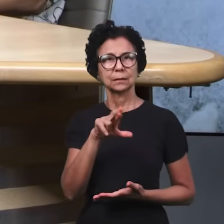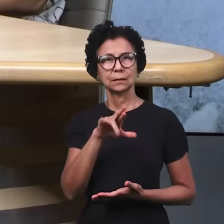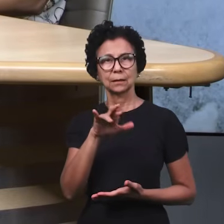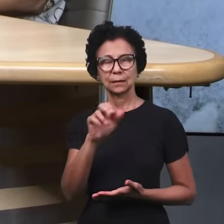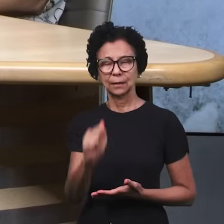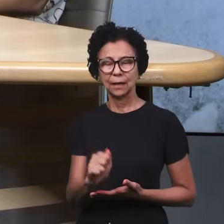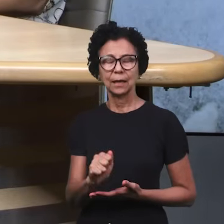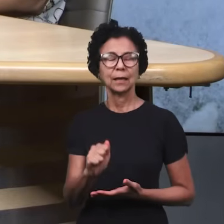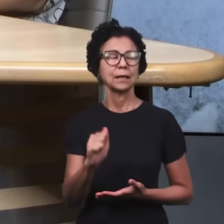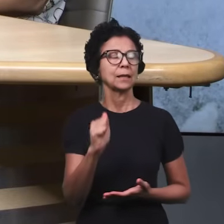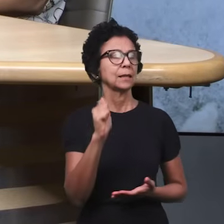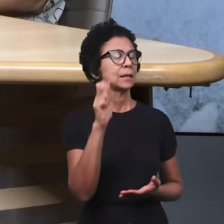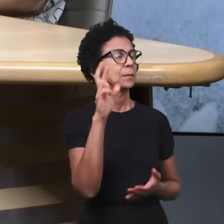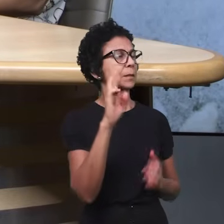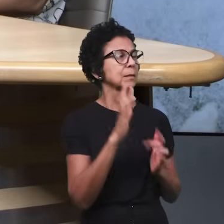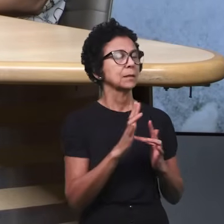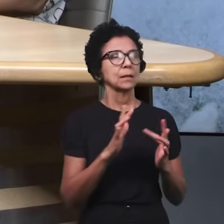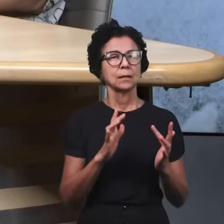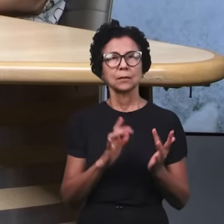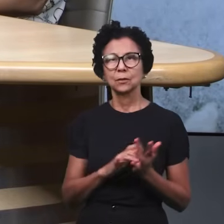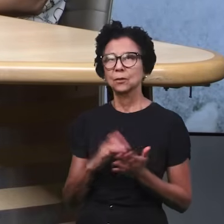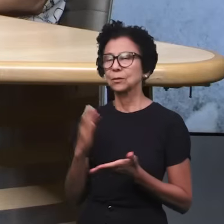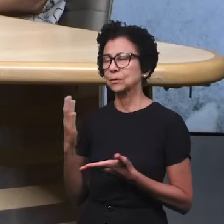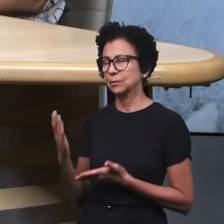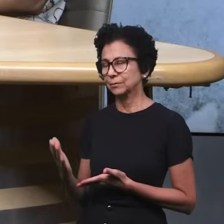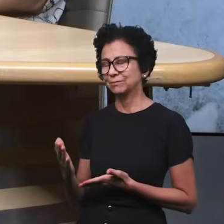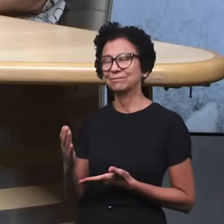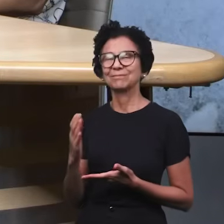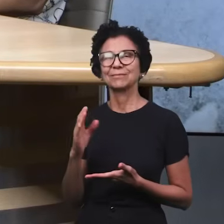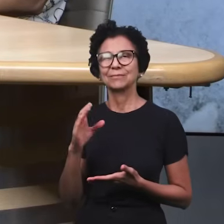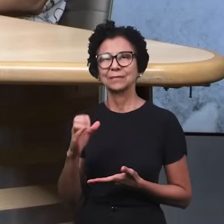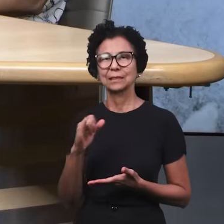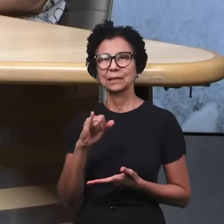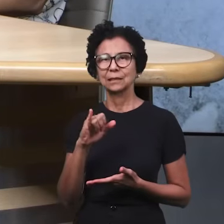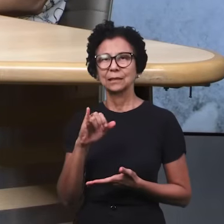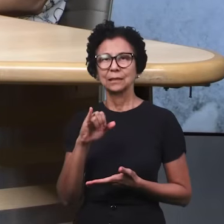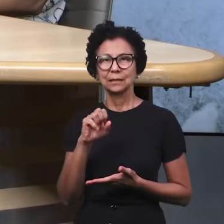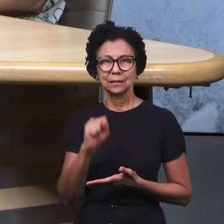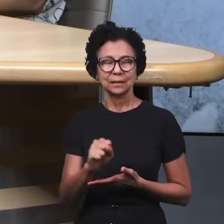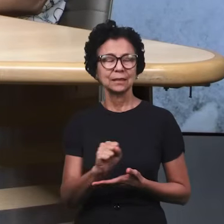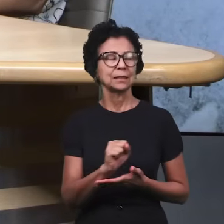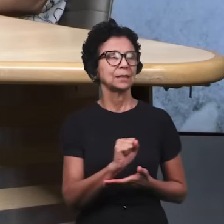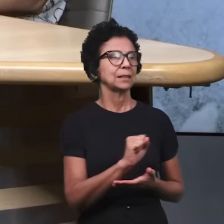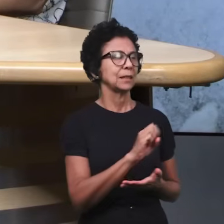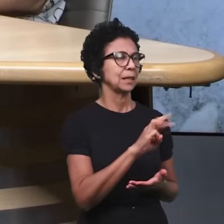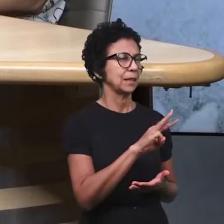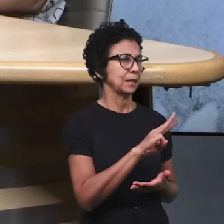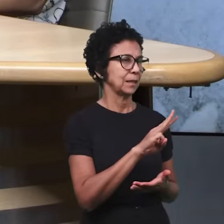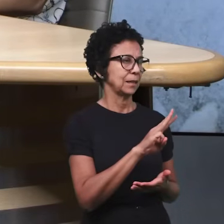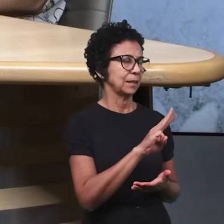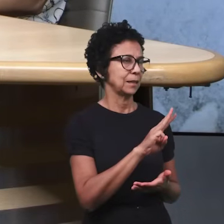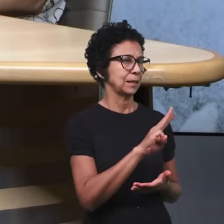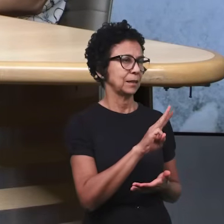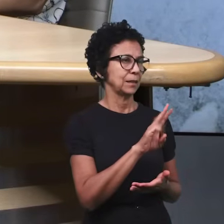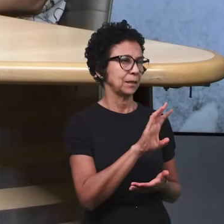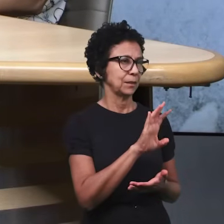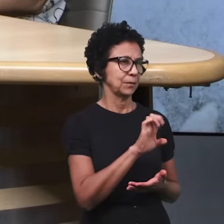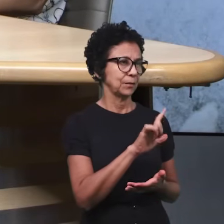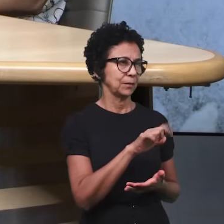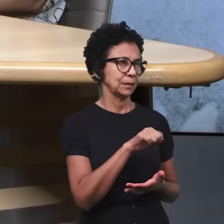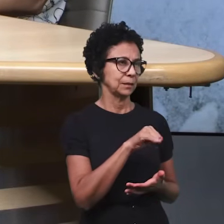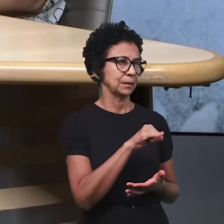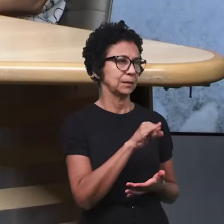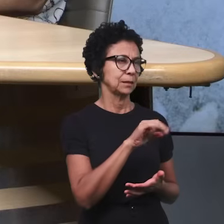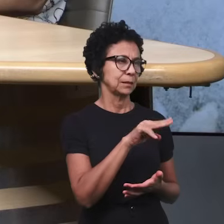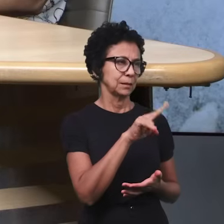Senhor, Cris. Paz do Senhor, Eveline. Paz do Senhor a todos que nos acompanham. É uma alegria estarmos juntos aqui